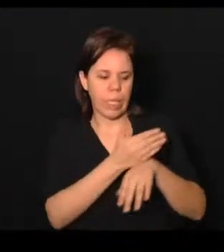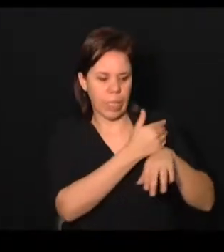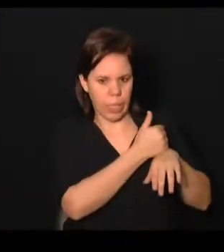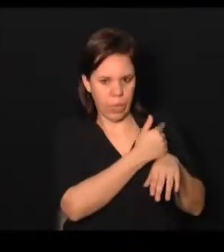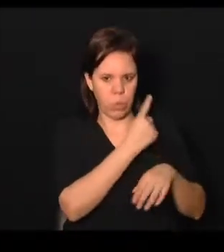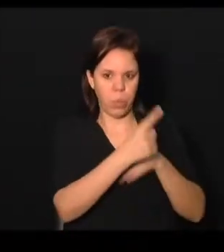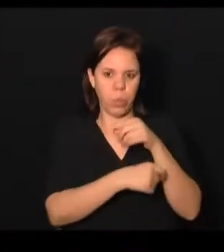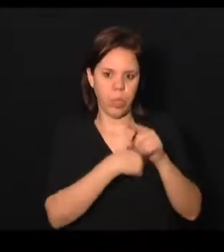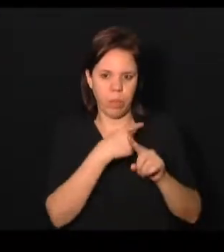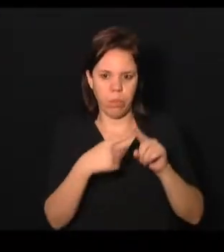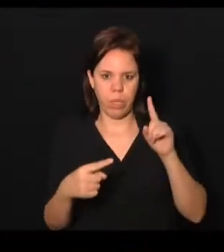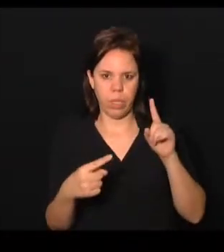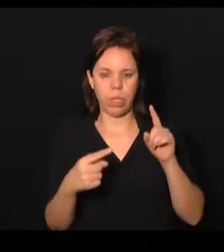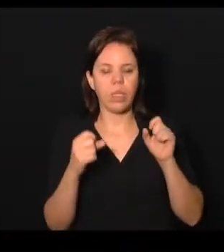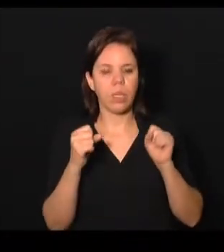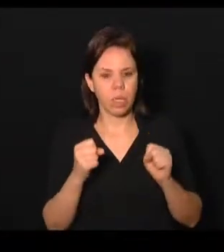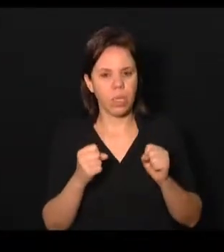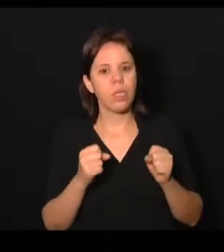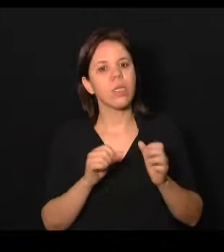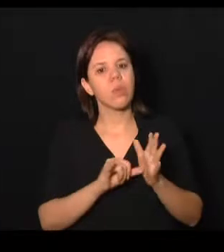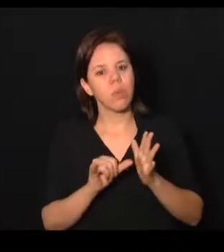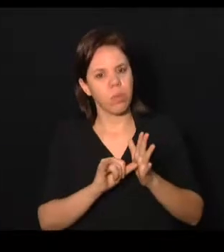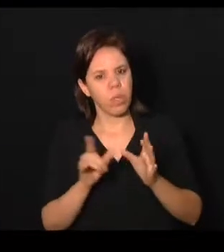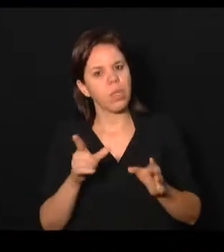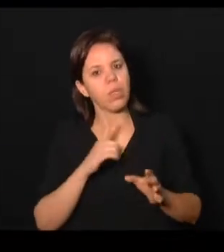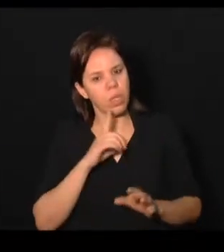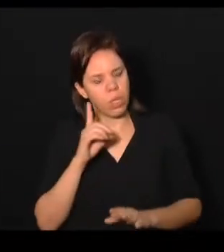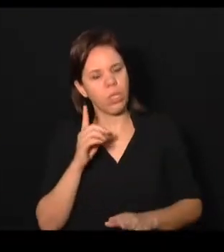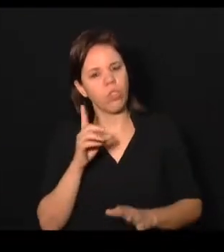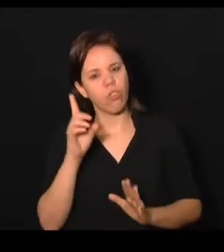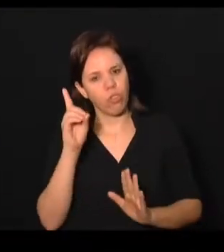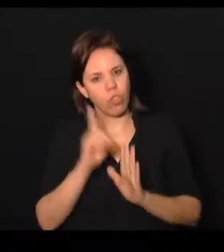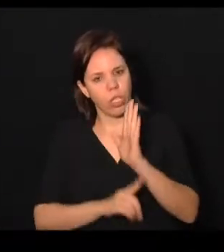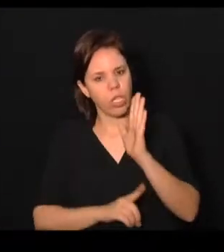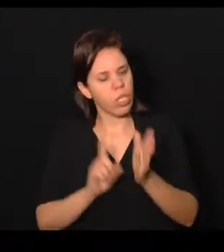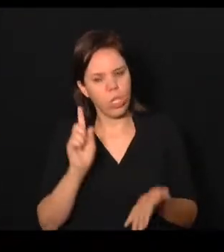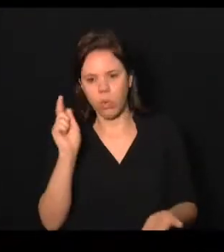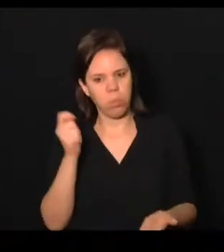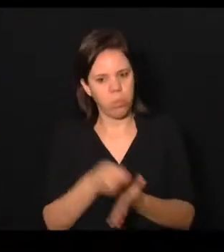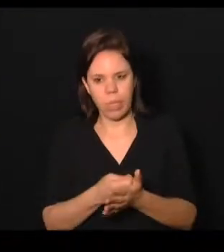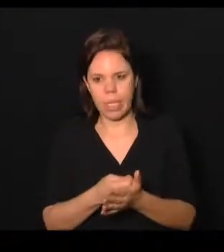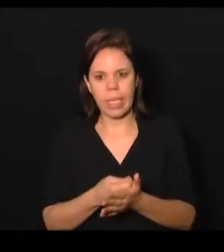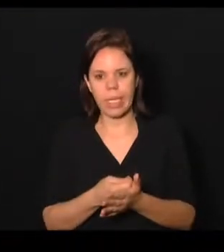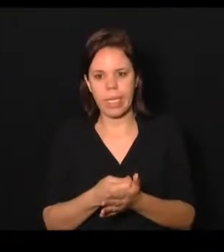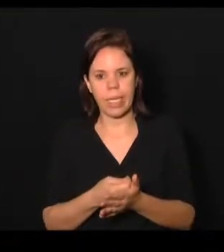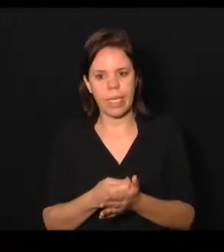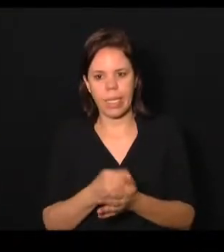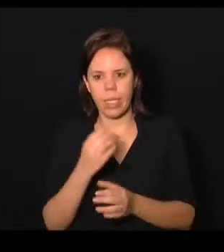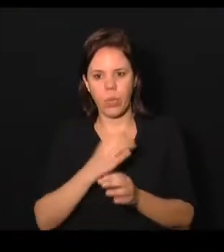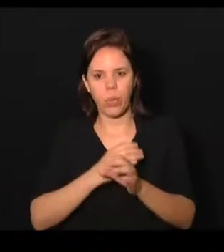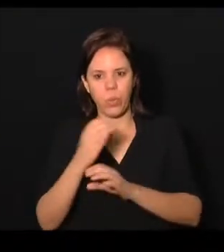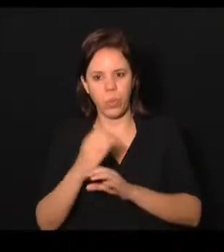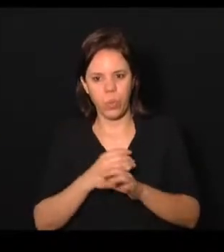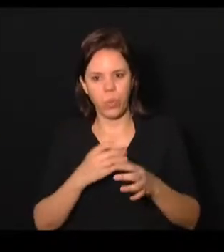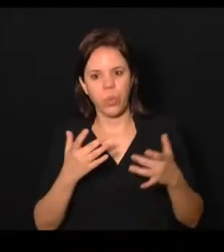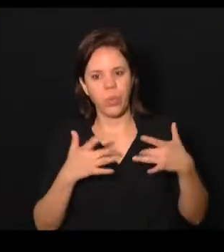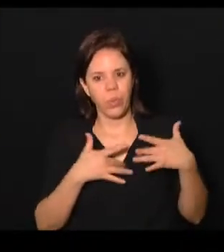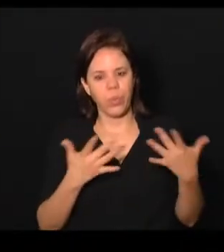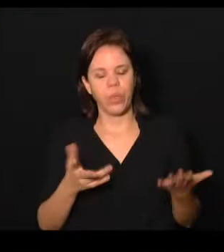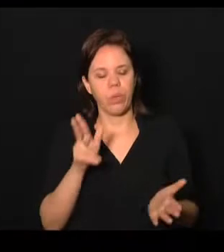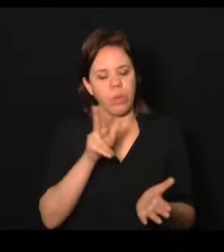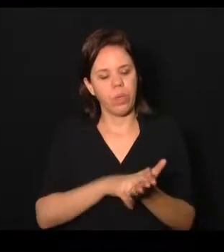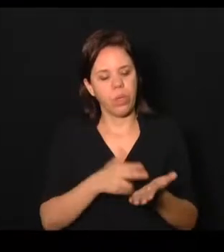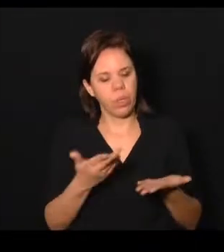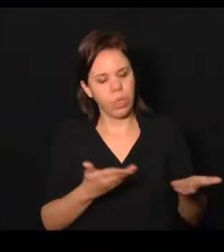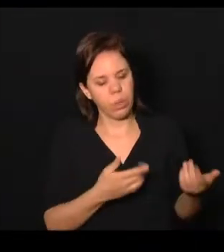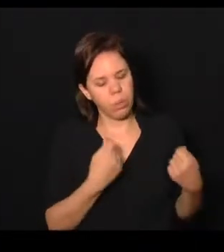1 ano e meio anterior a essa publicação, você tem a isenção. Então, você realmente está favorecendo, né, quem é o doador de fato, e não quem foi lá